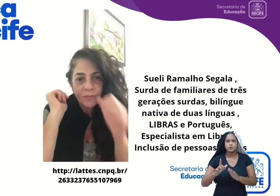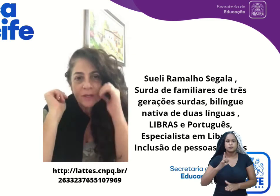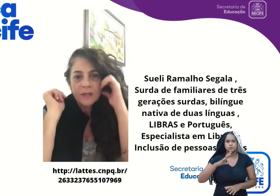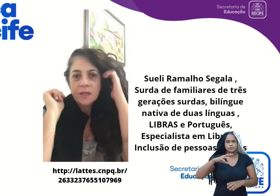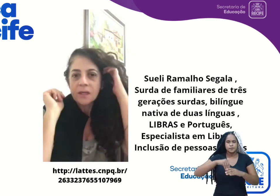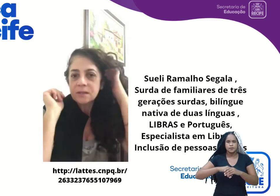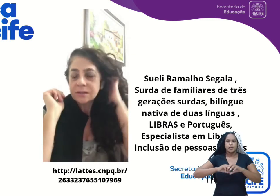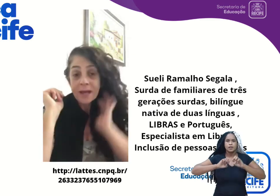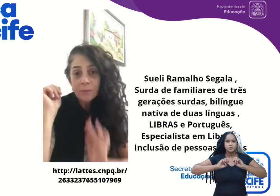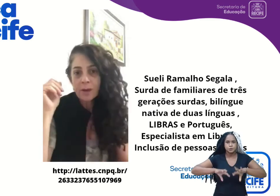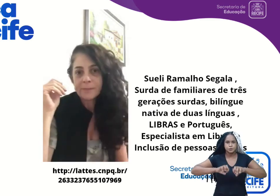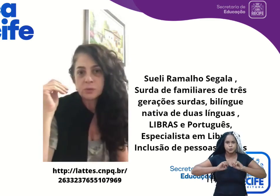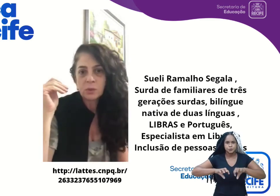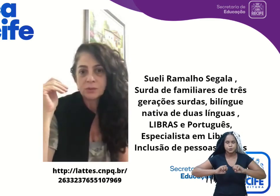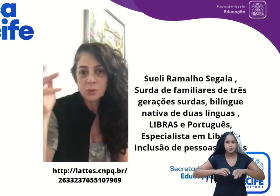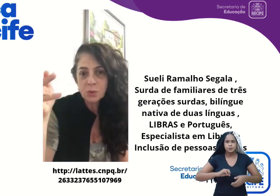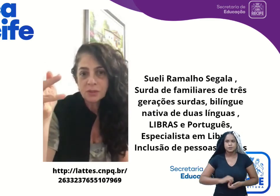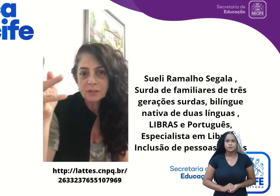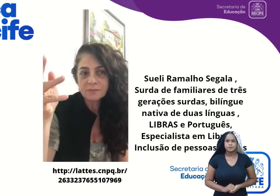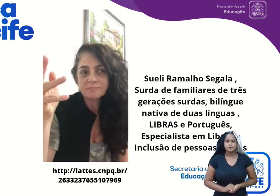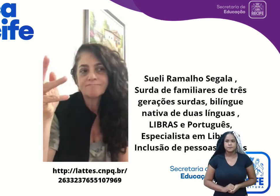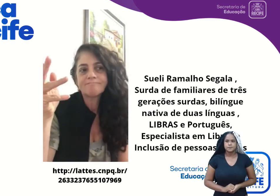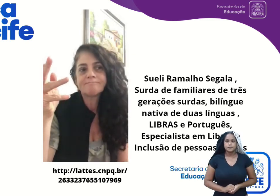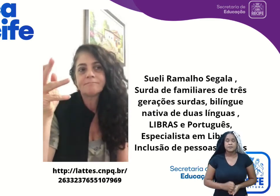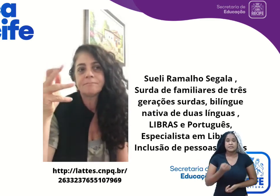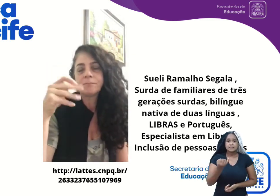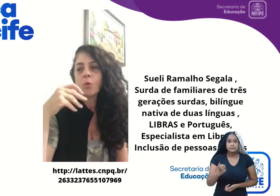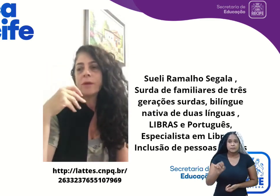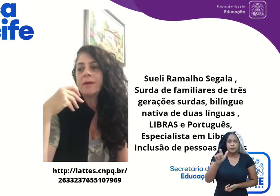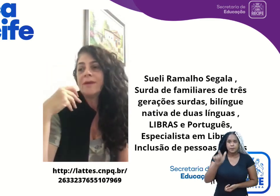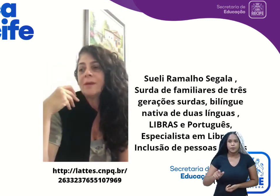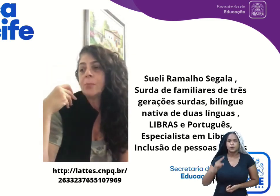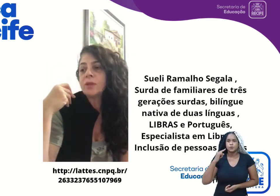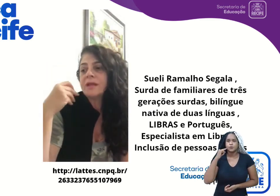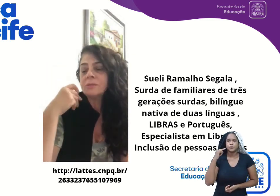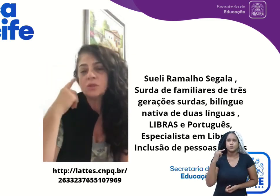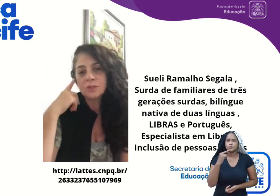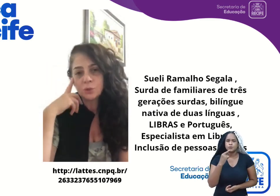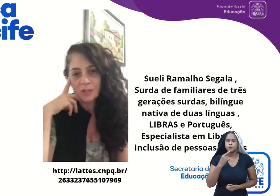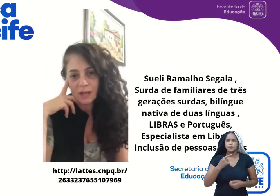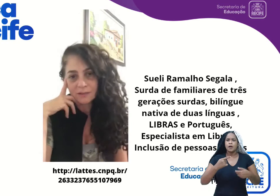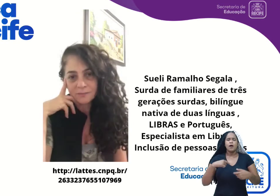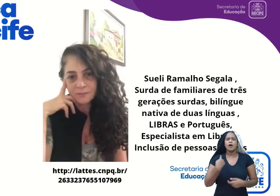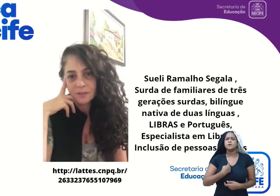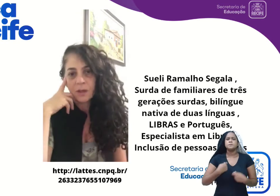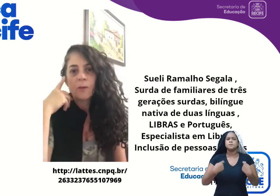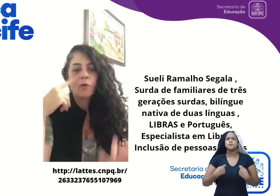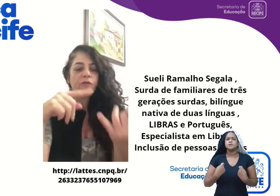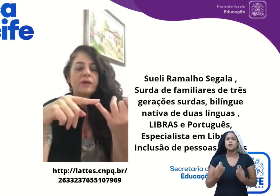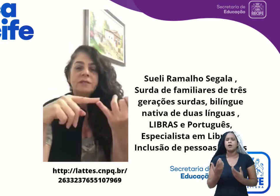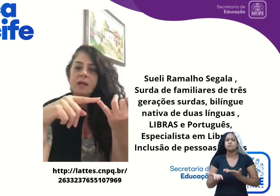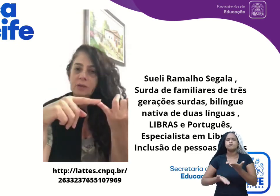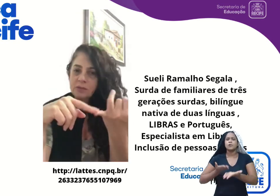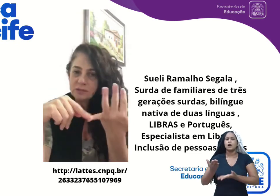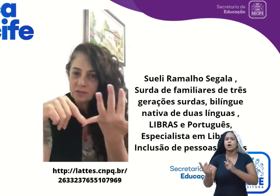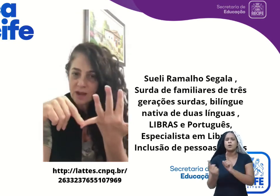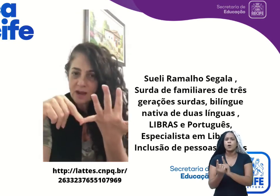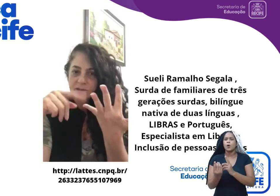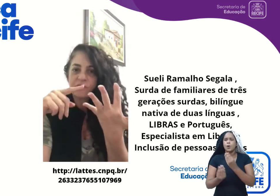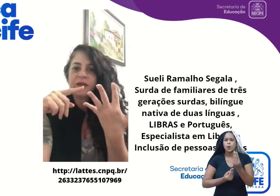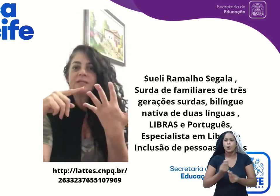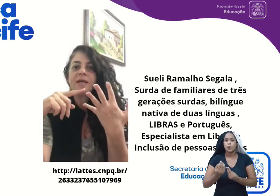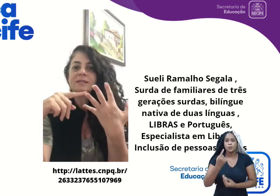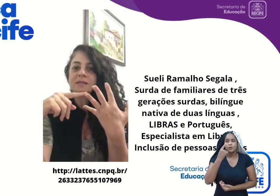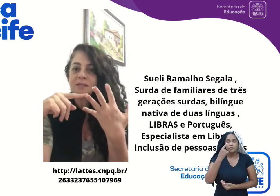educação. Se é uma pessoa surda, o que podemos ajudar? oferecer a língua de